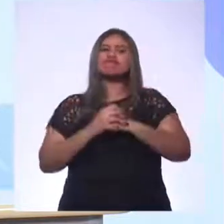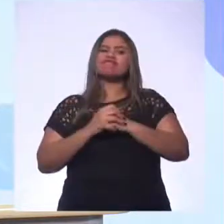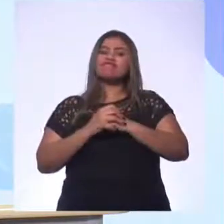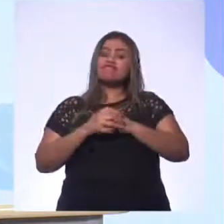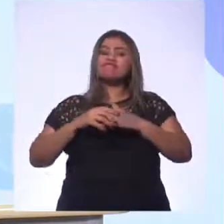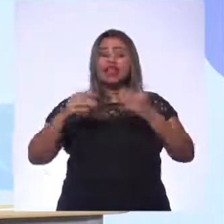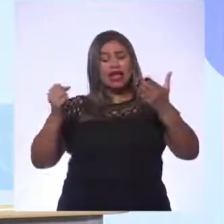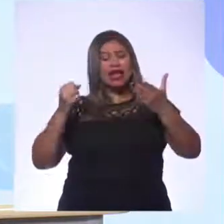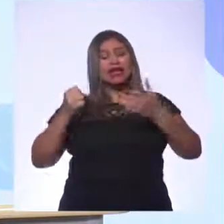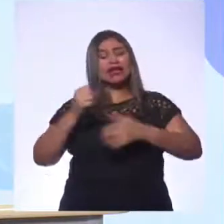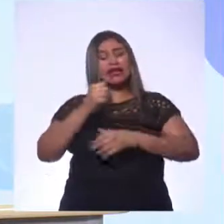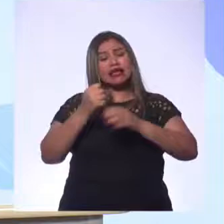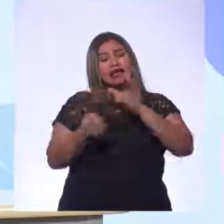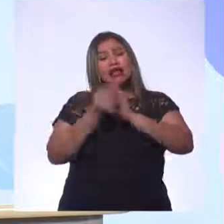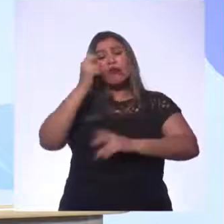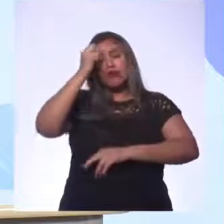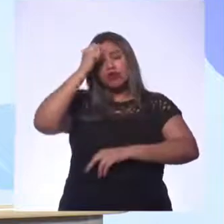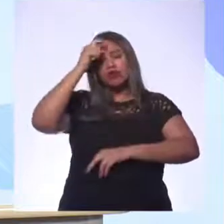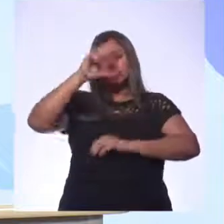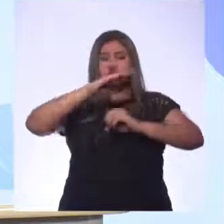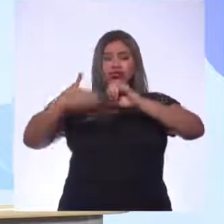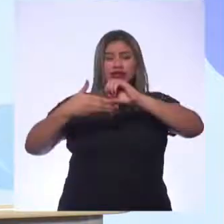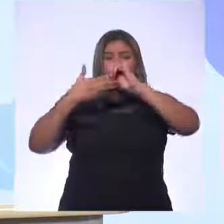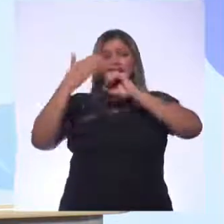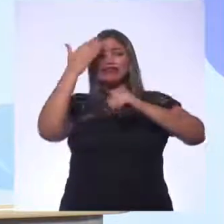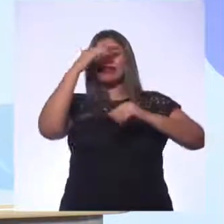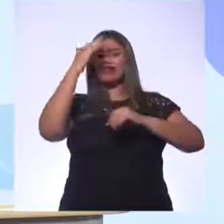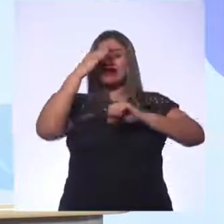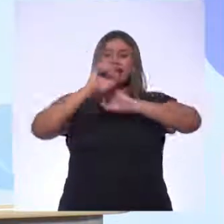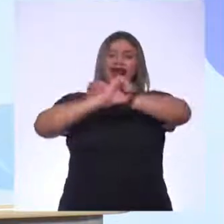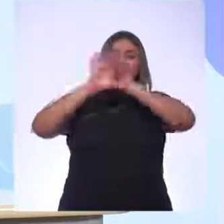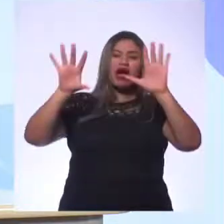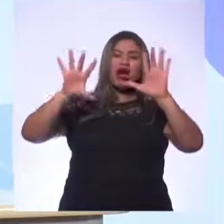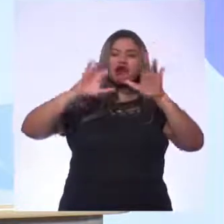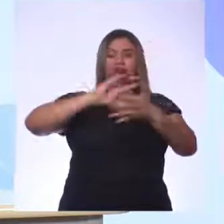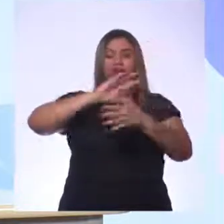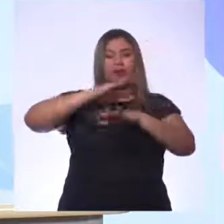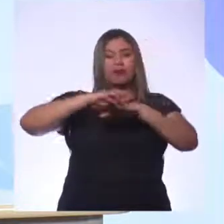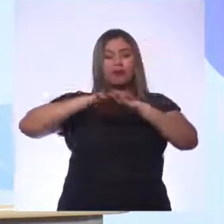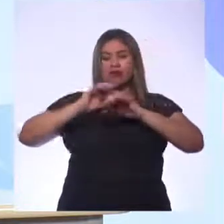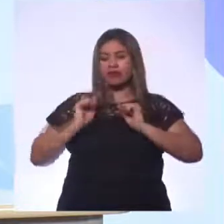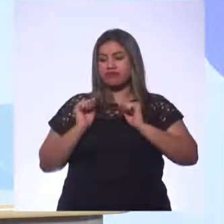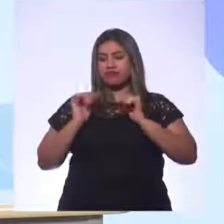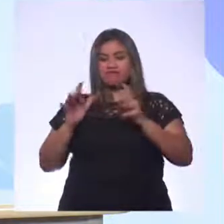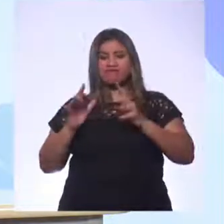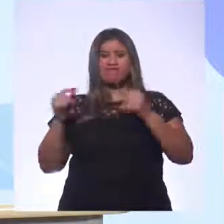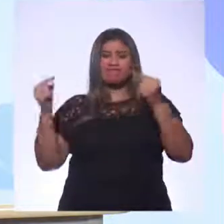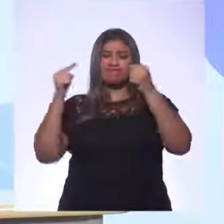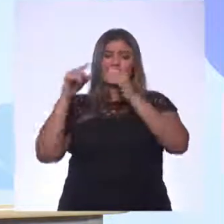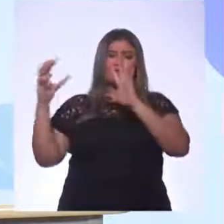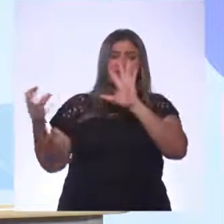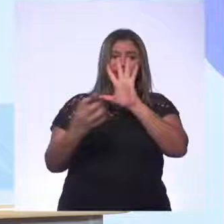uma cultura de sustentabilidade para compreender quais são os efeitos das nossas ações hoje